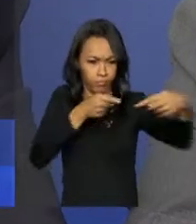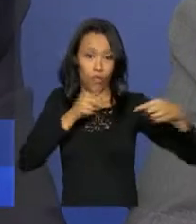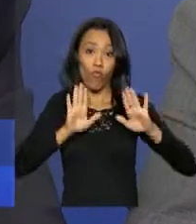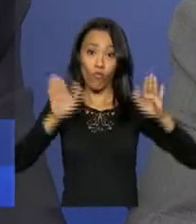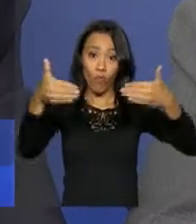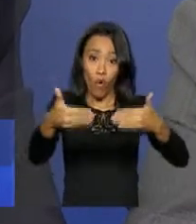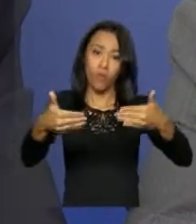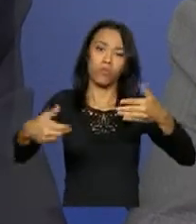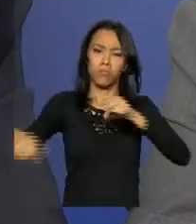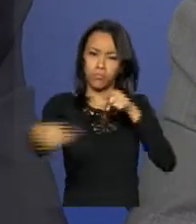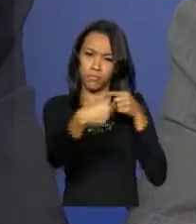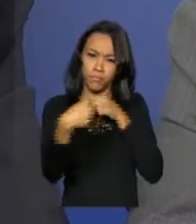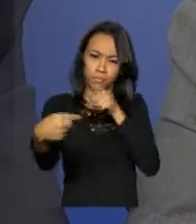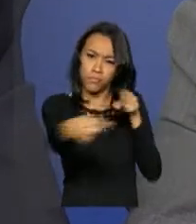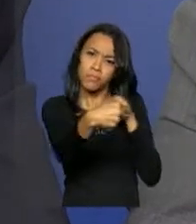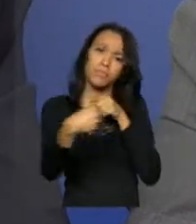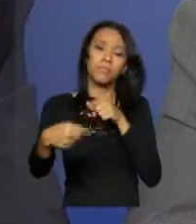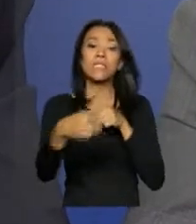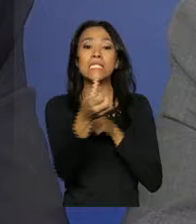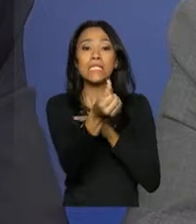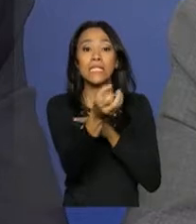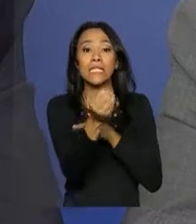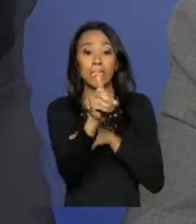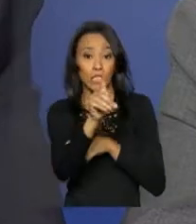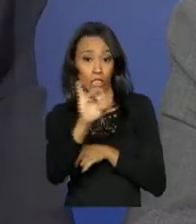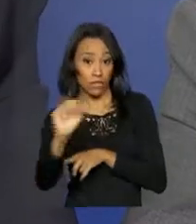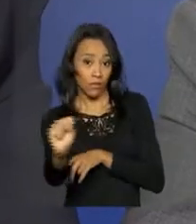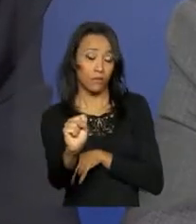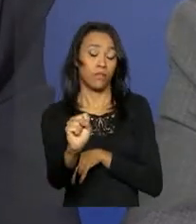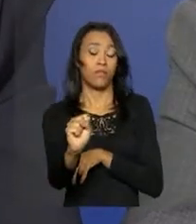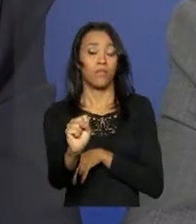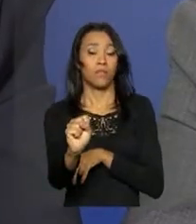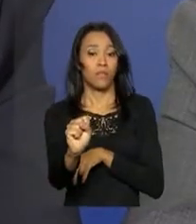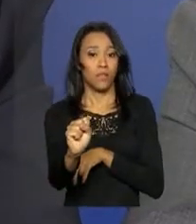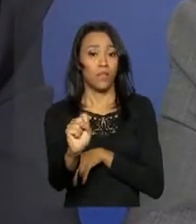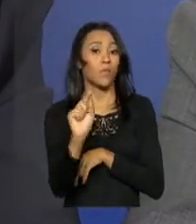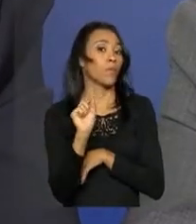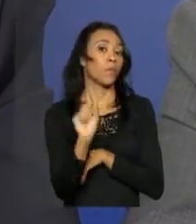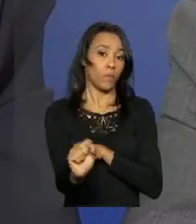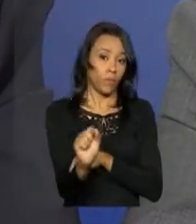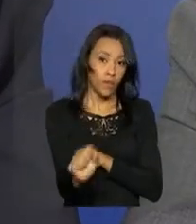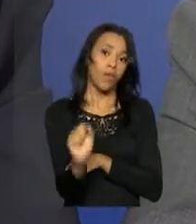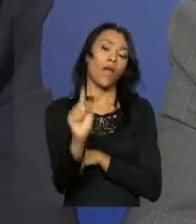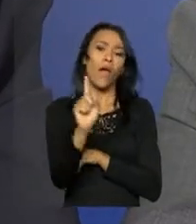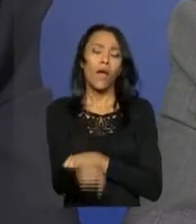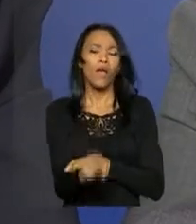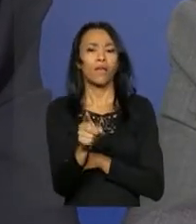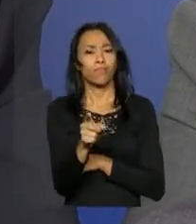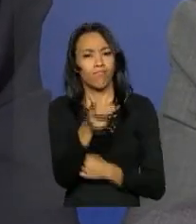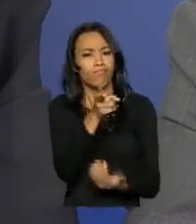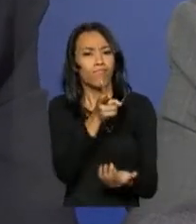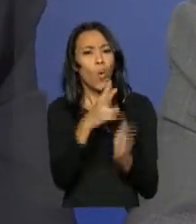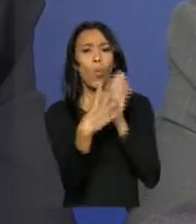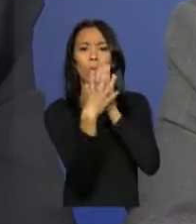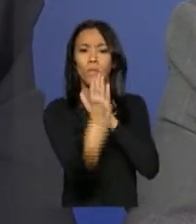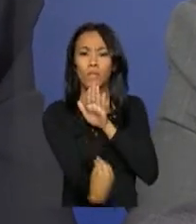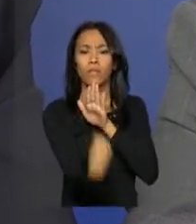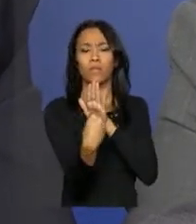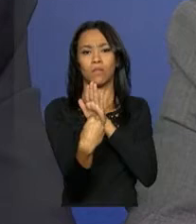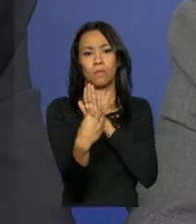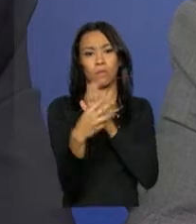60 dias a referência à preservação de um modelo previdenciário